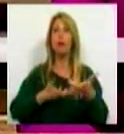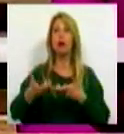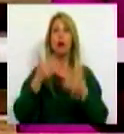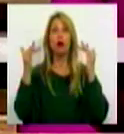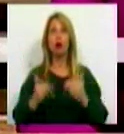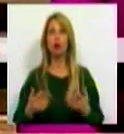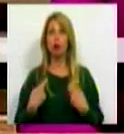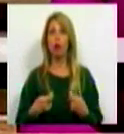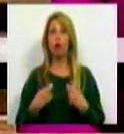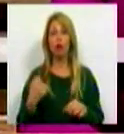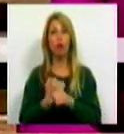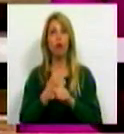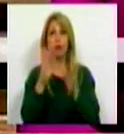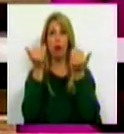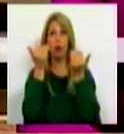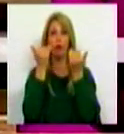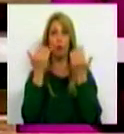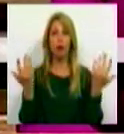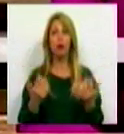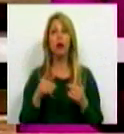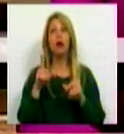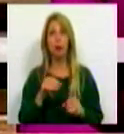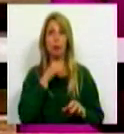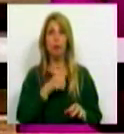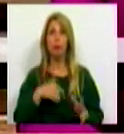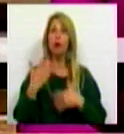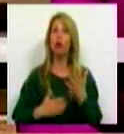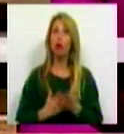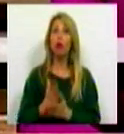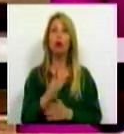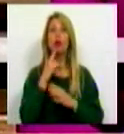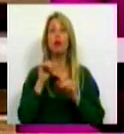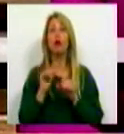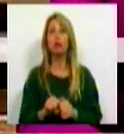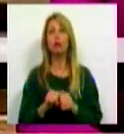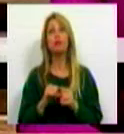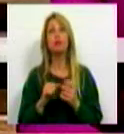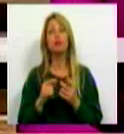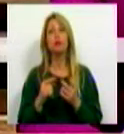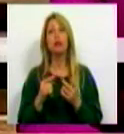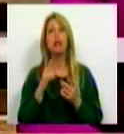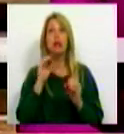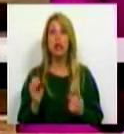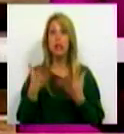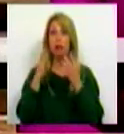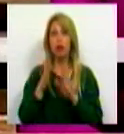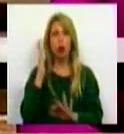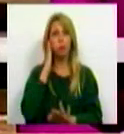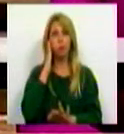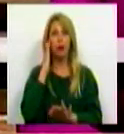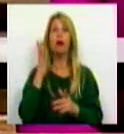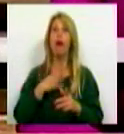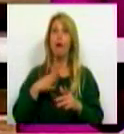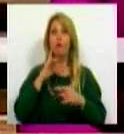custos associados à função informática e permitirá continuar a desenvolver, entre outras, iniciativas já em curso que pretendem